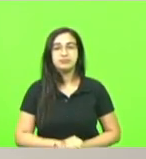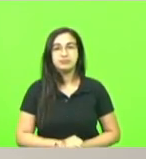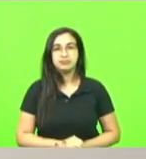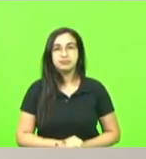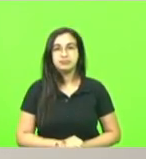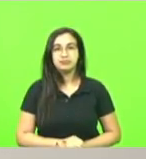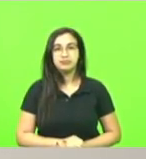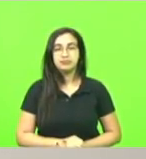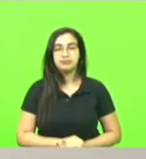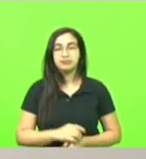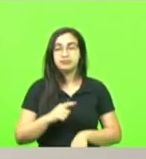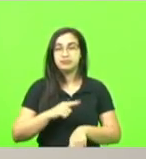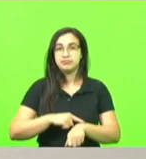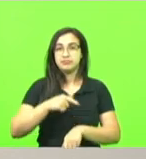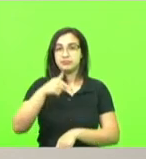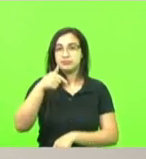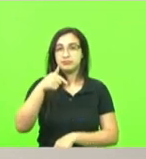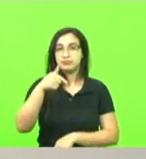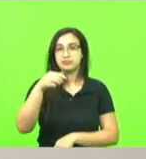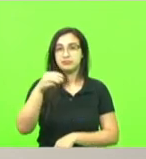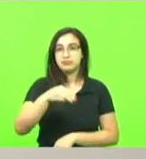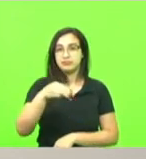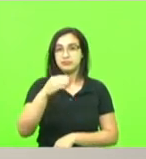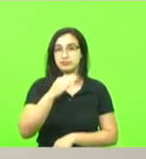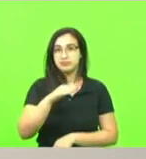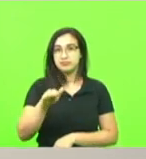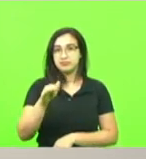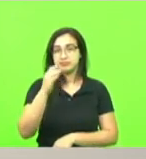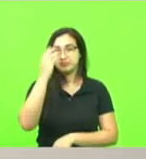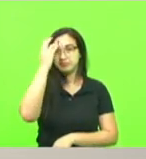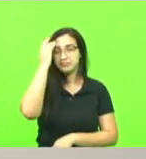terá 7 minutos e 30 segundos, deputado.